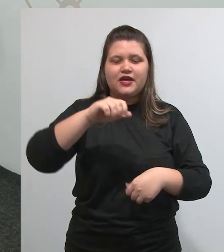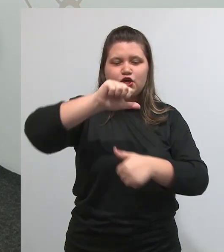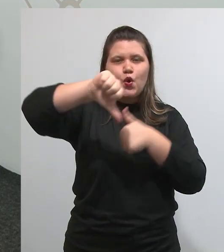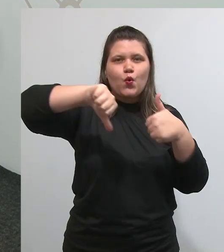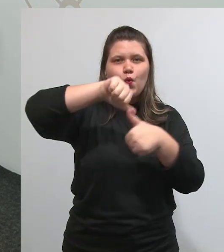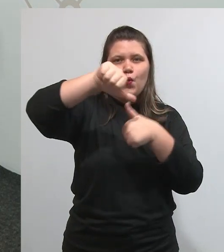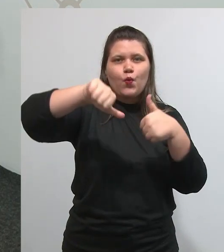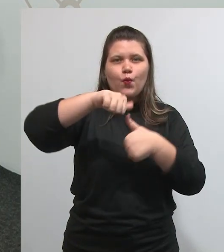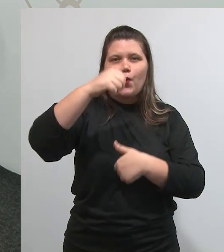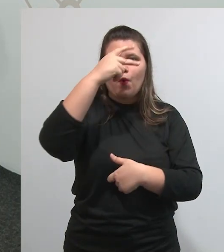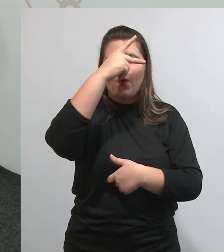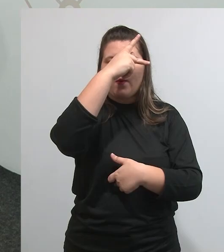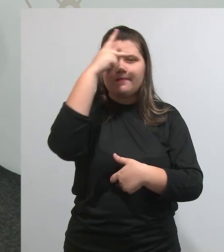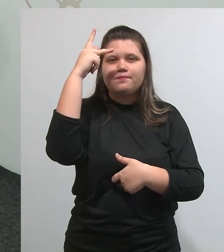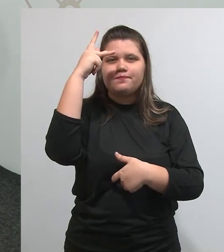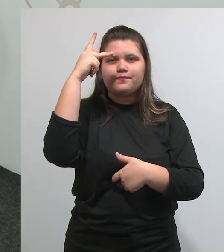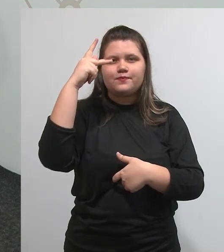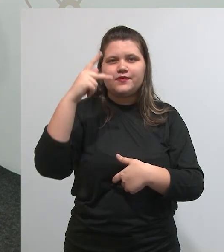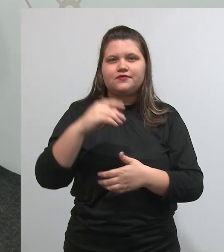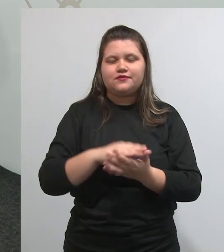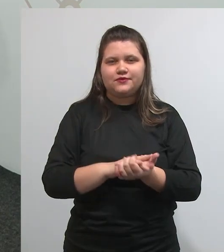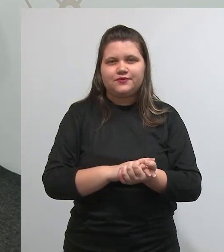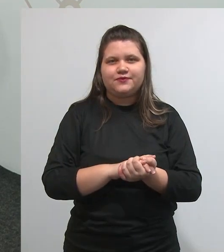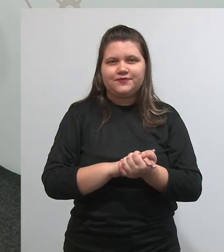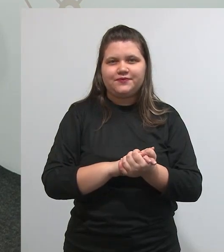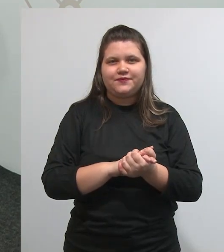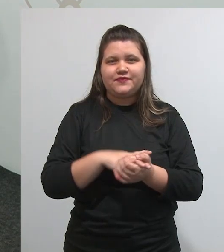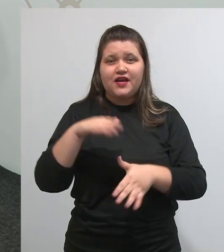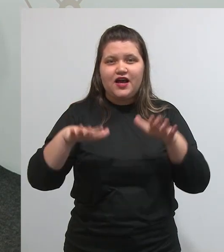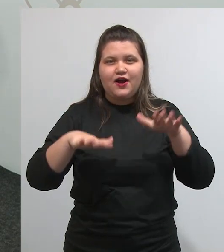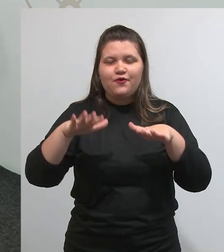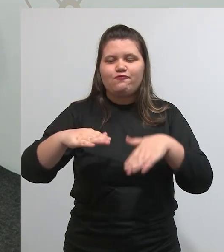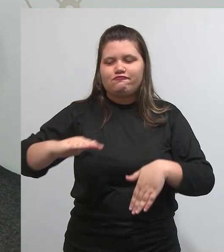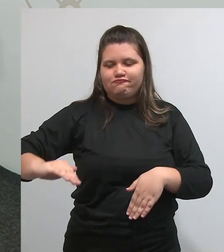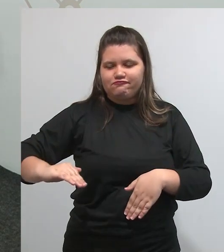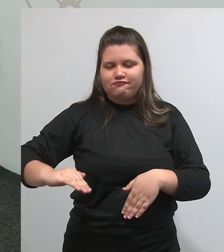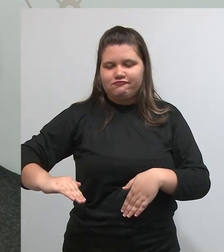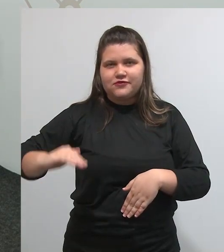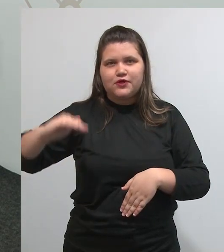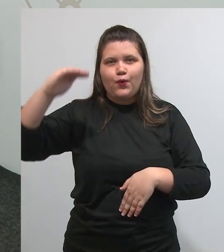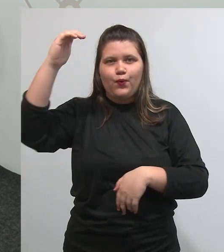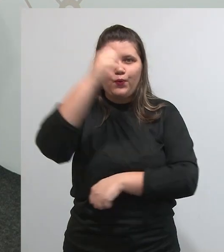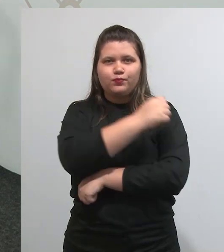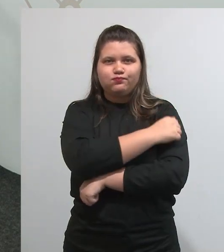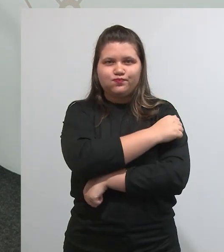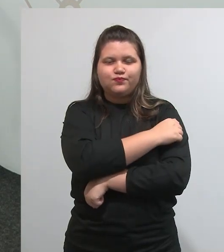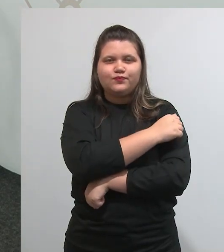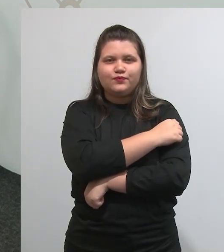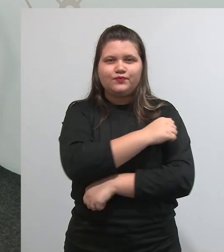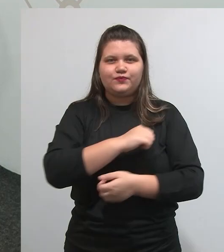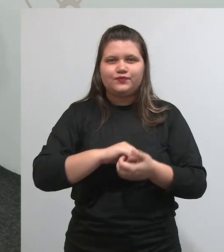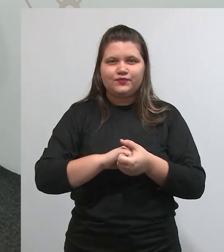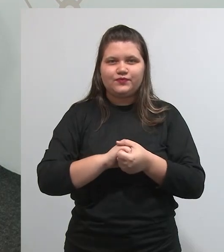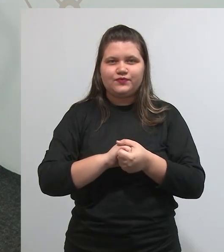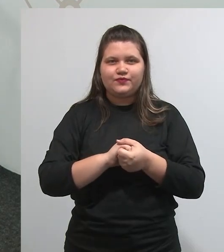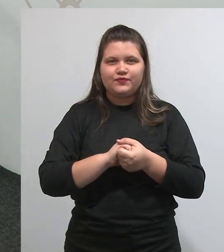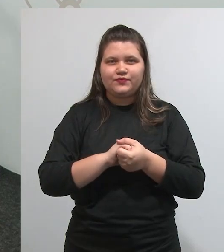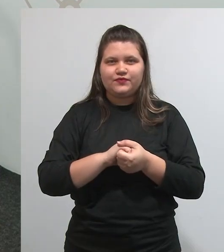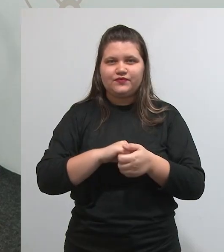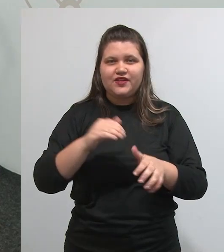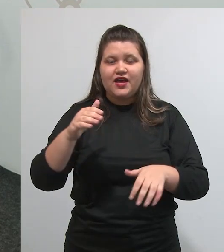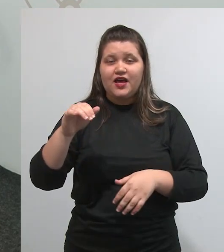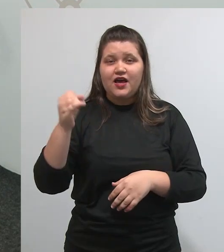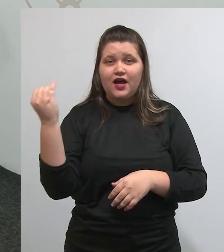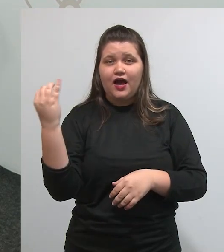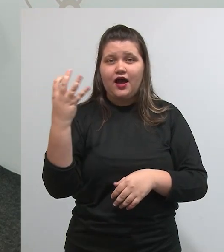de muitas pessoas, como você contou aí de alguns alunos que já alçaram voos ainda mais